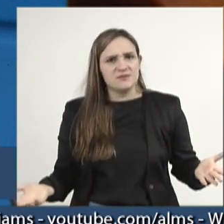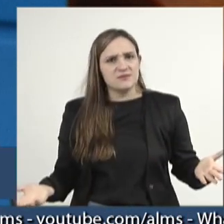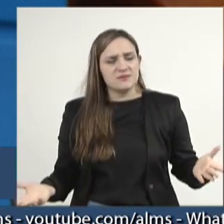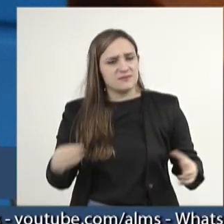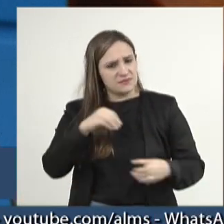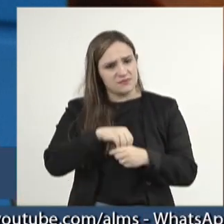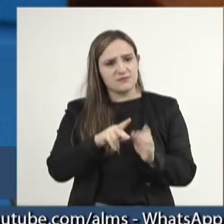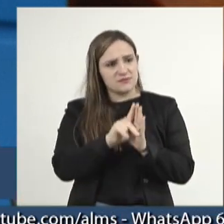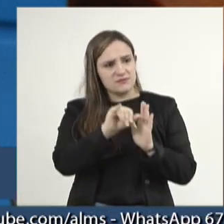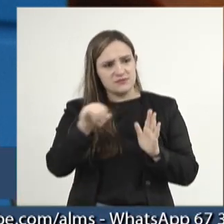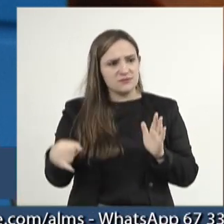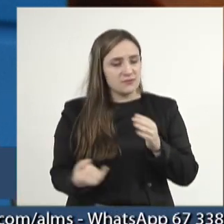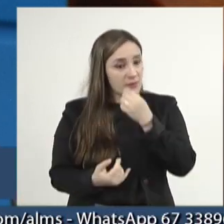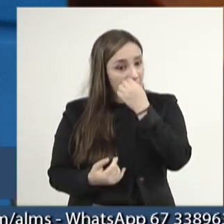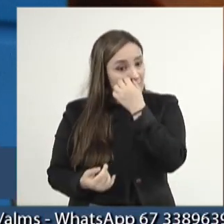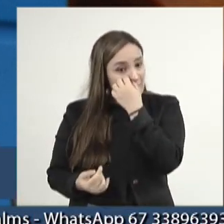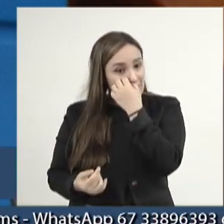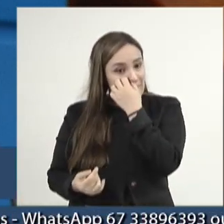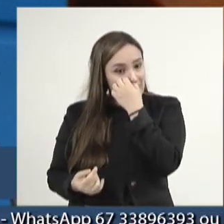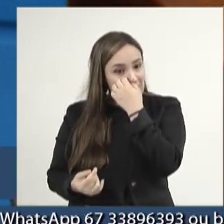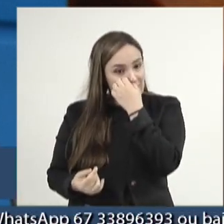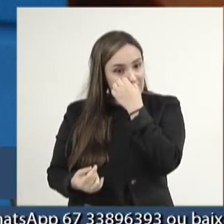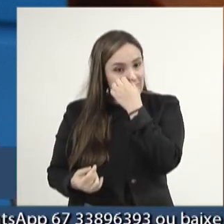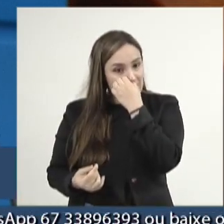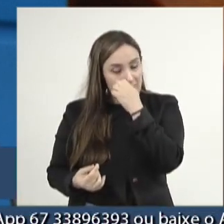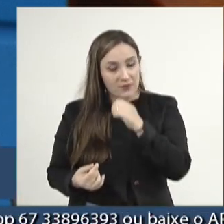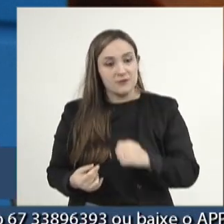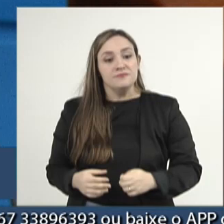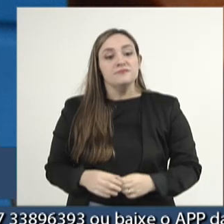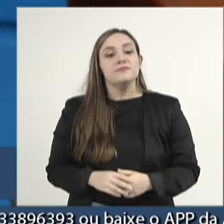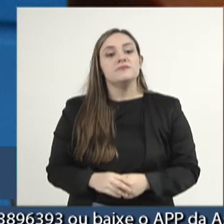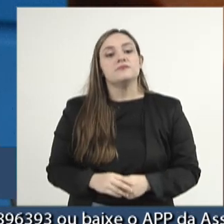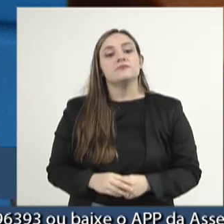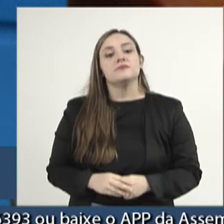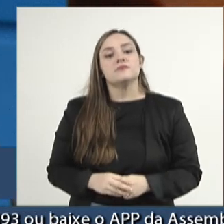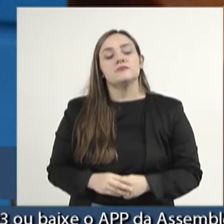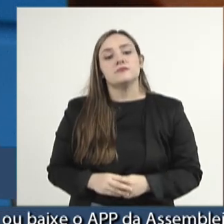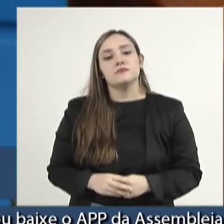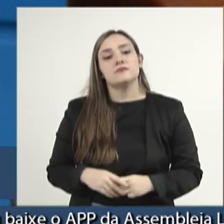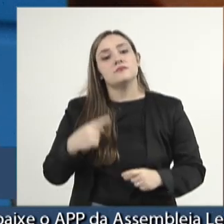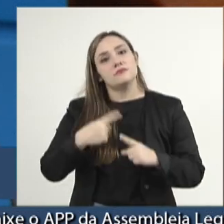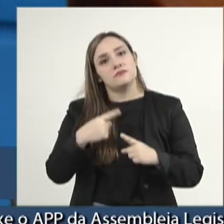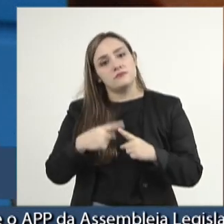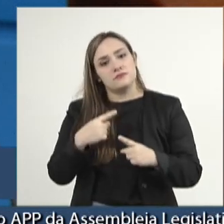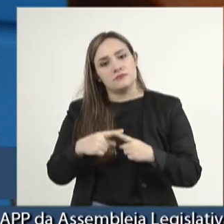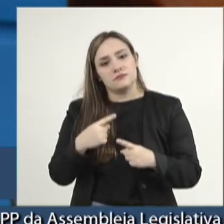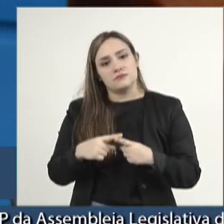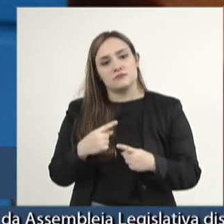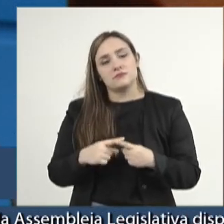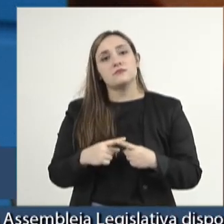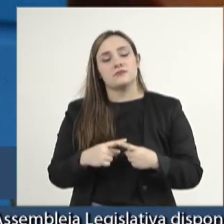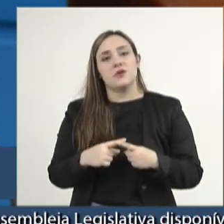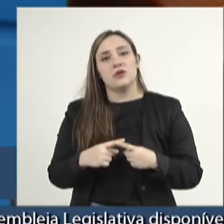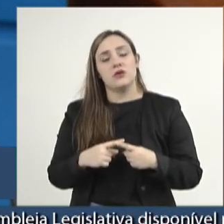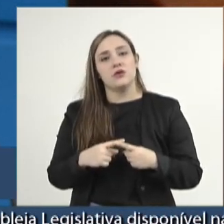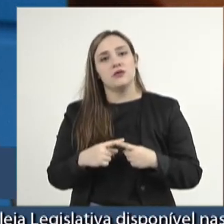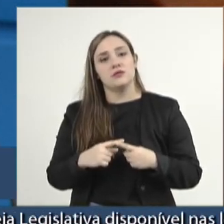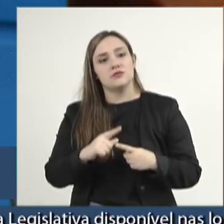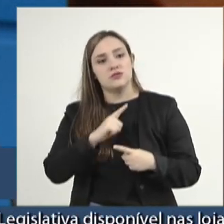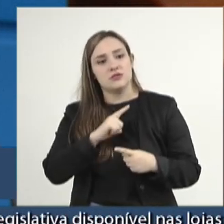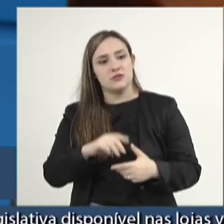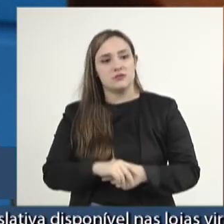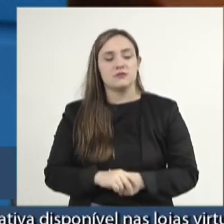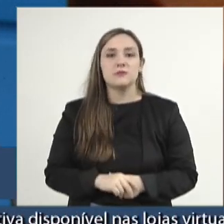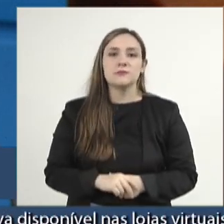projeto de lei, uma vez que mencionava a necessidade de nós mencionarmos as garantias. Ora, aqueles entes